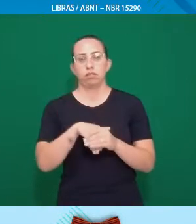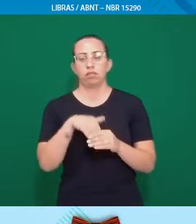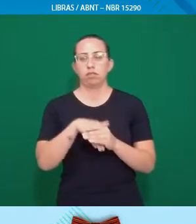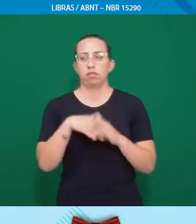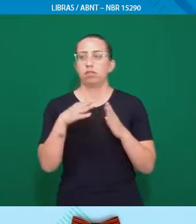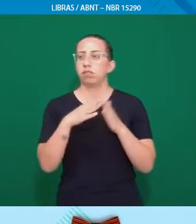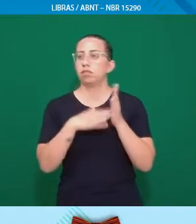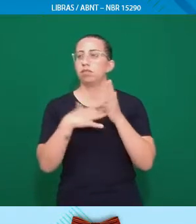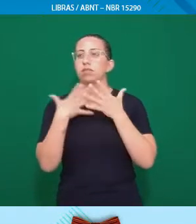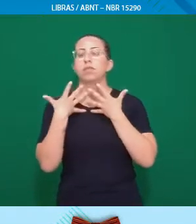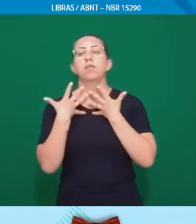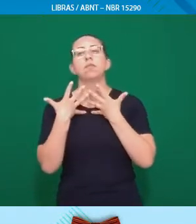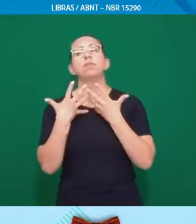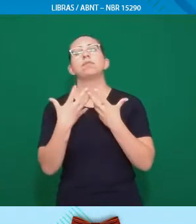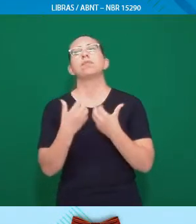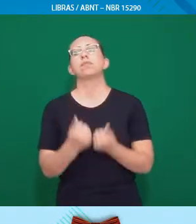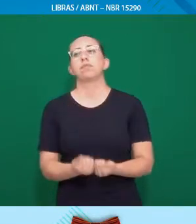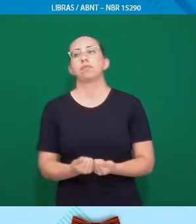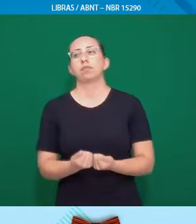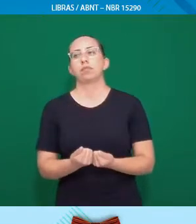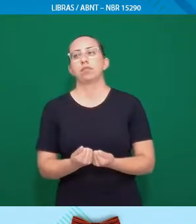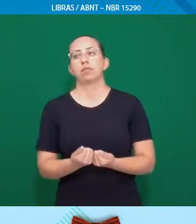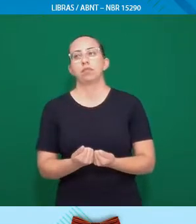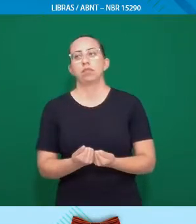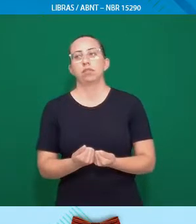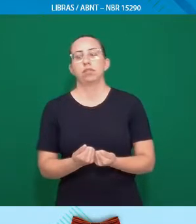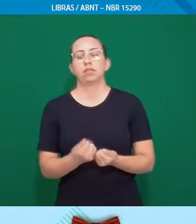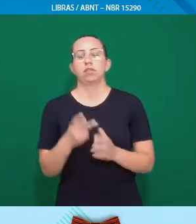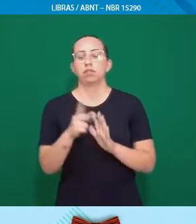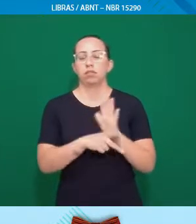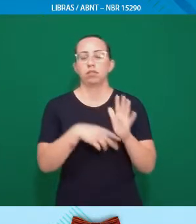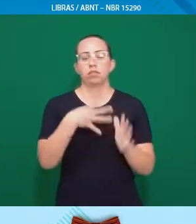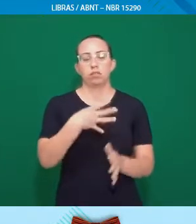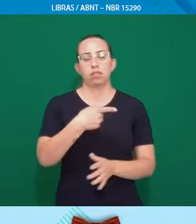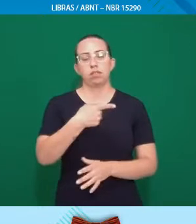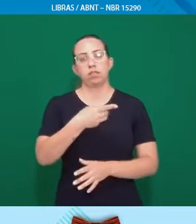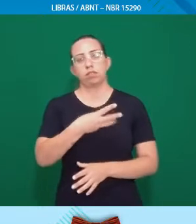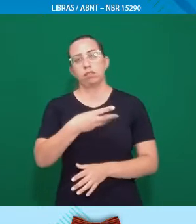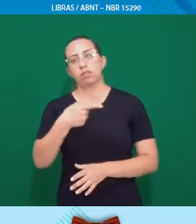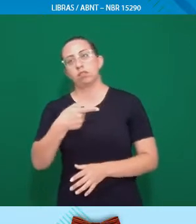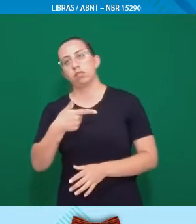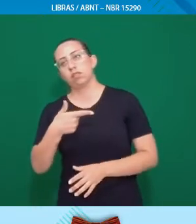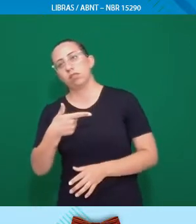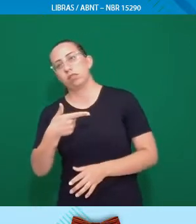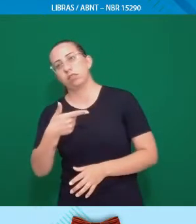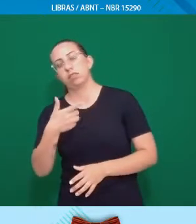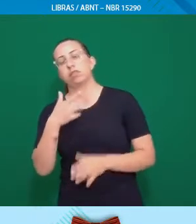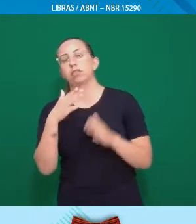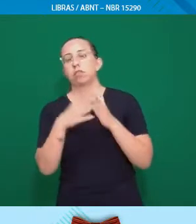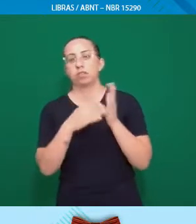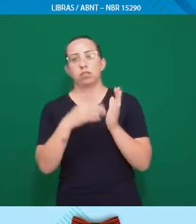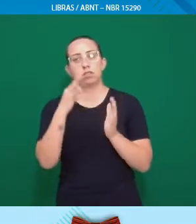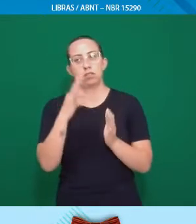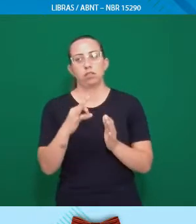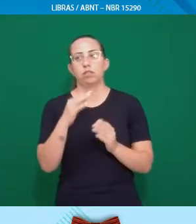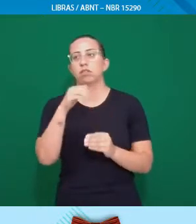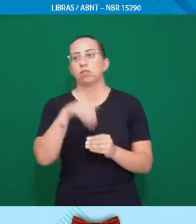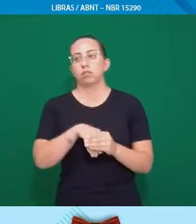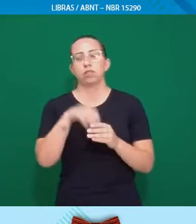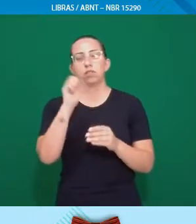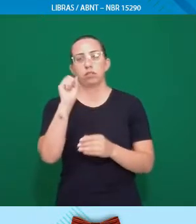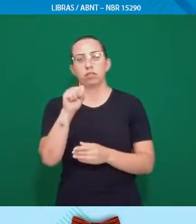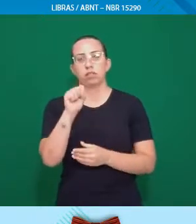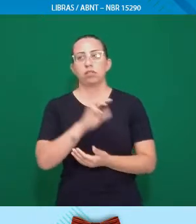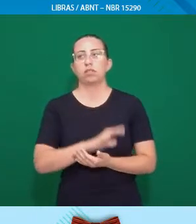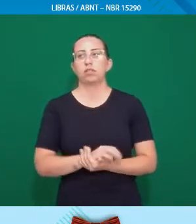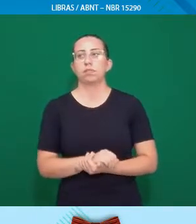o projeto de lei ordinária do executivo 4.372 2021 aprovado por unanimidade pelos vereadores